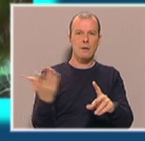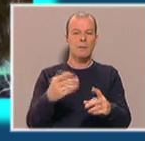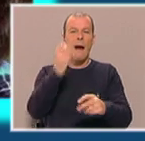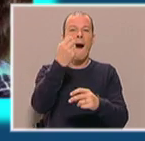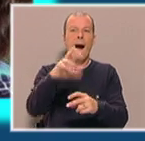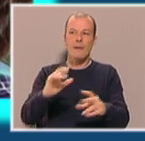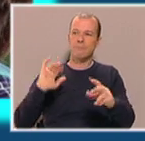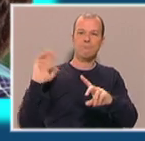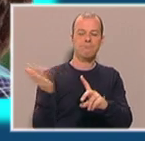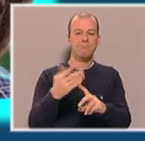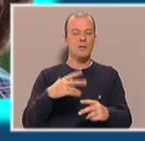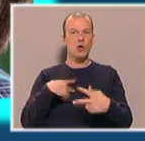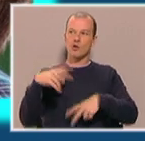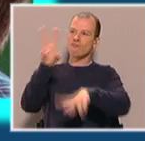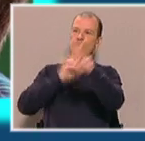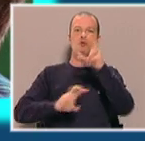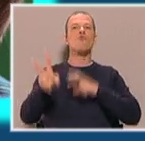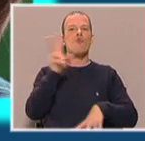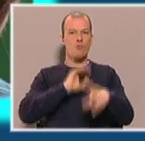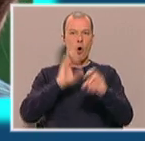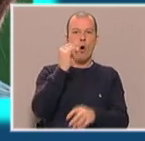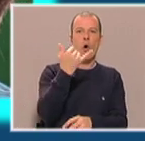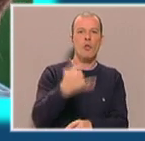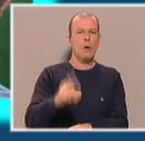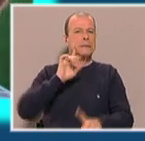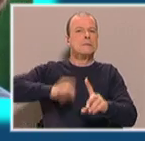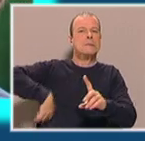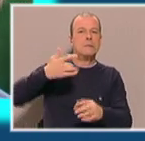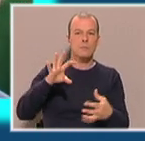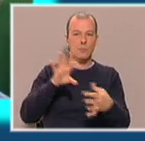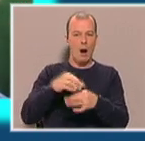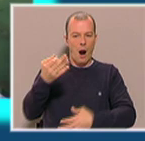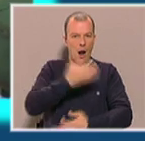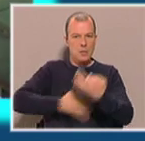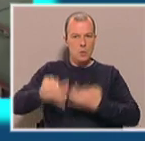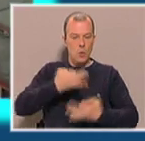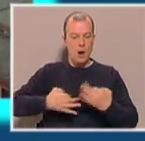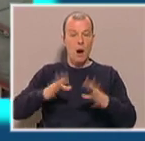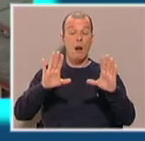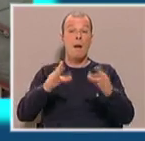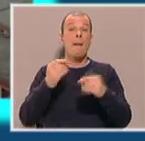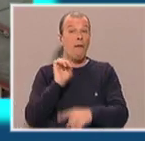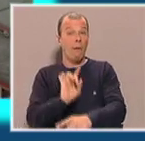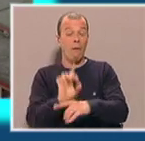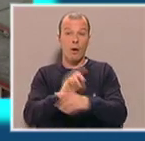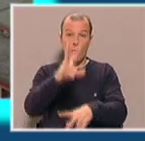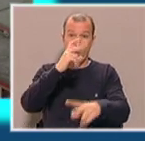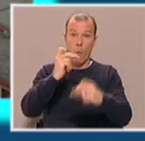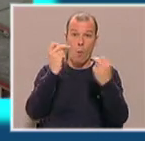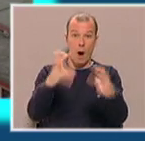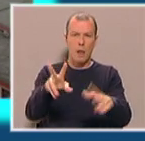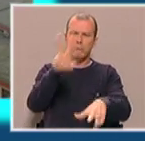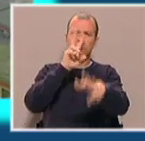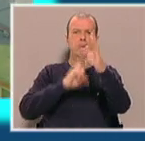ar atmosférico, que retiramos o oxigênio vital para o metabolismo celular. No entanto, o ar que